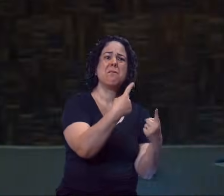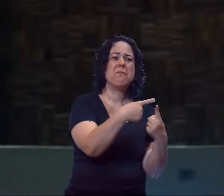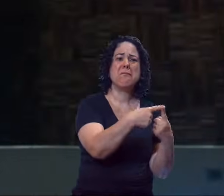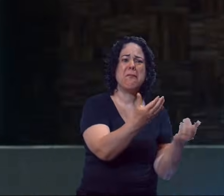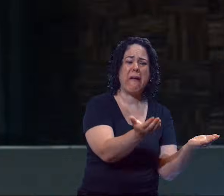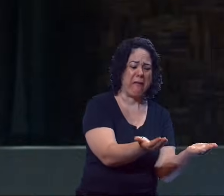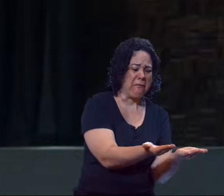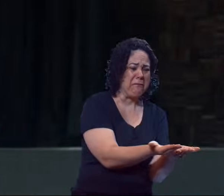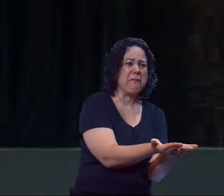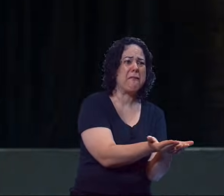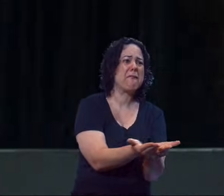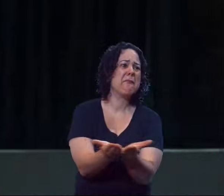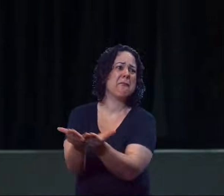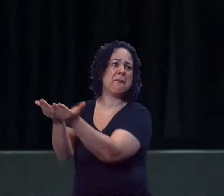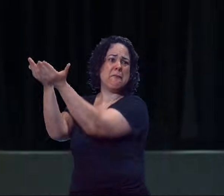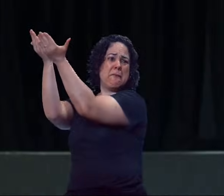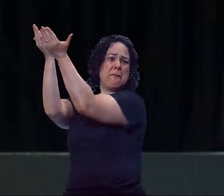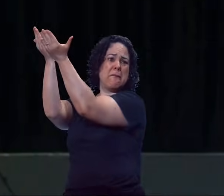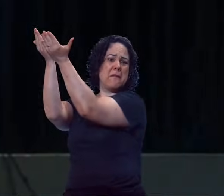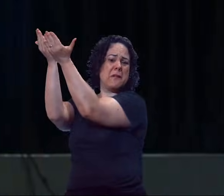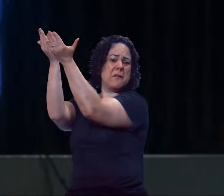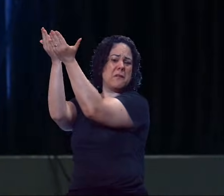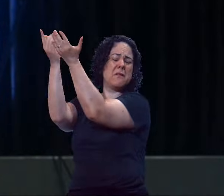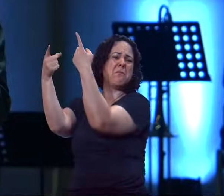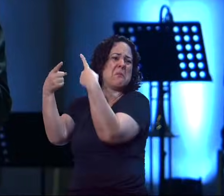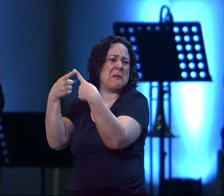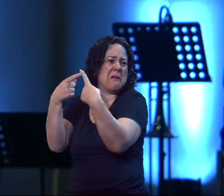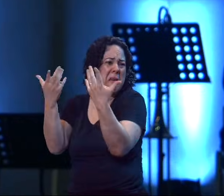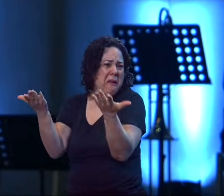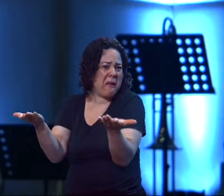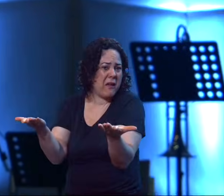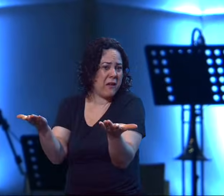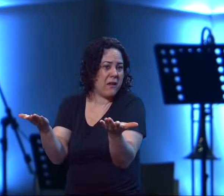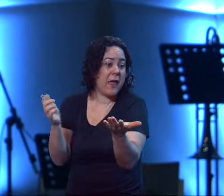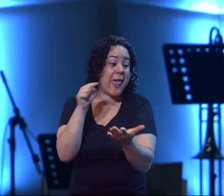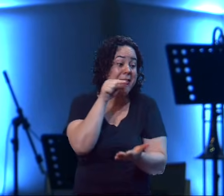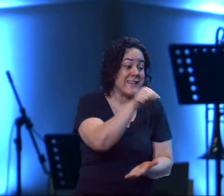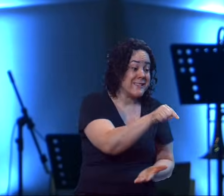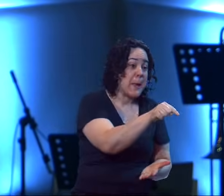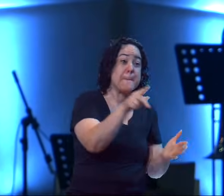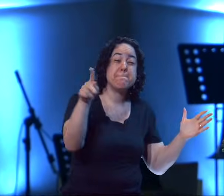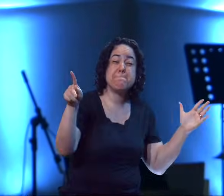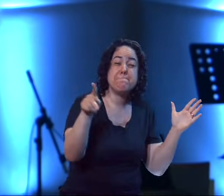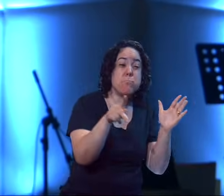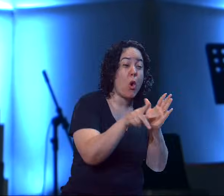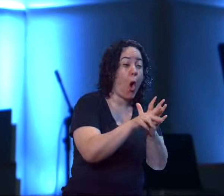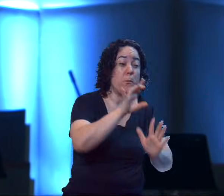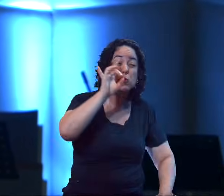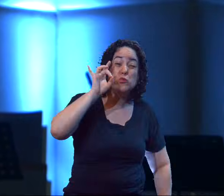O que é uma bacia consagrada? É algo usado